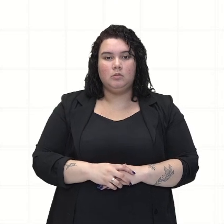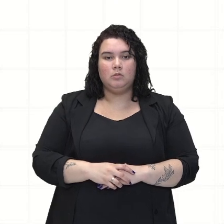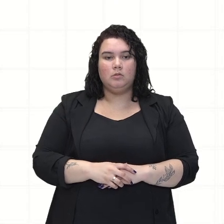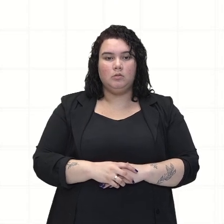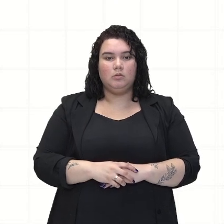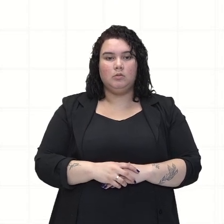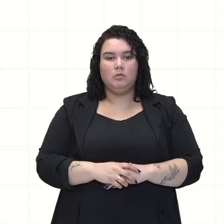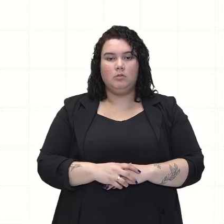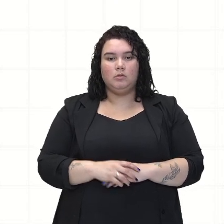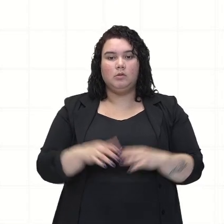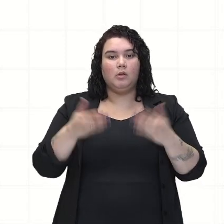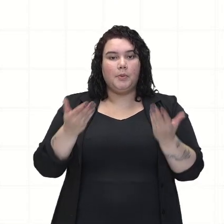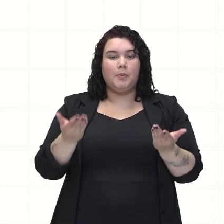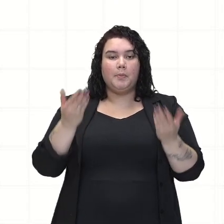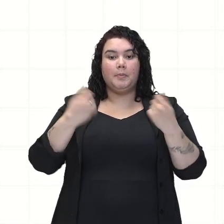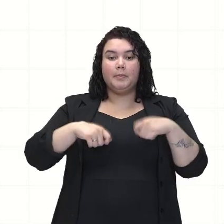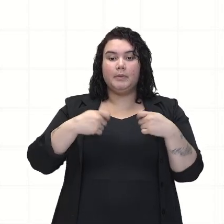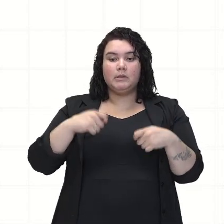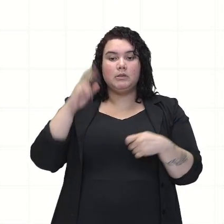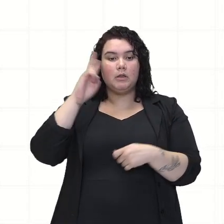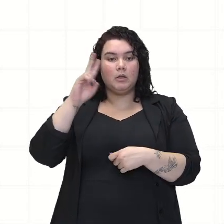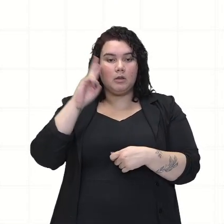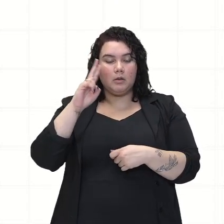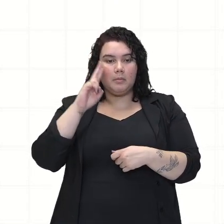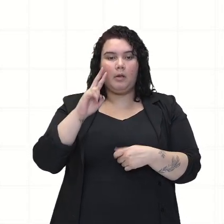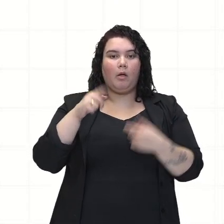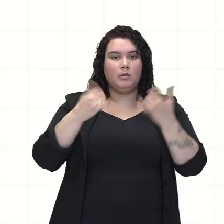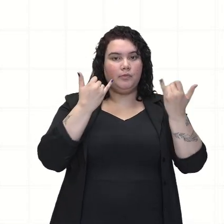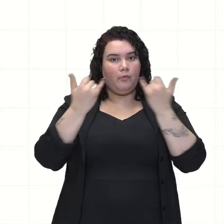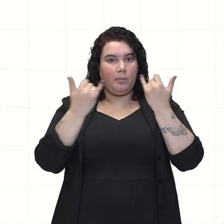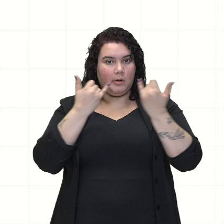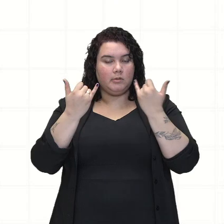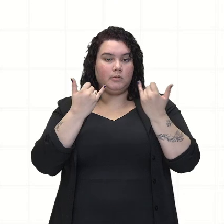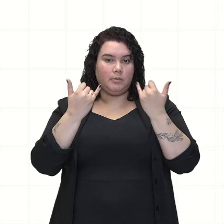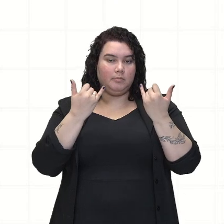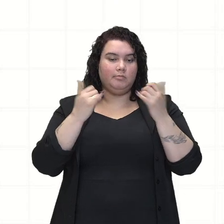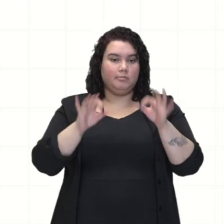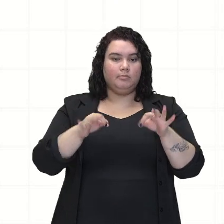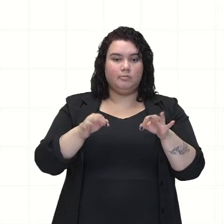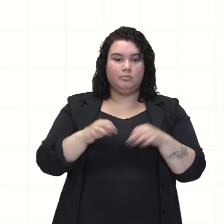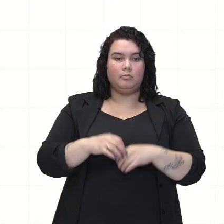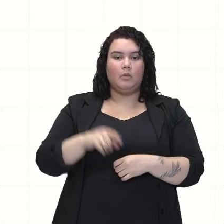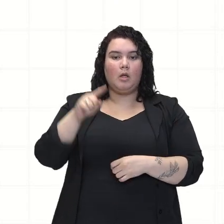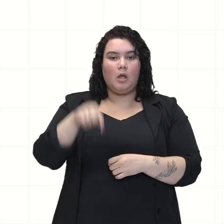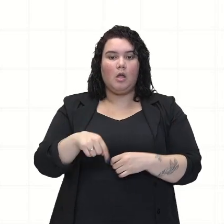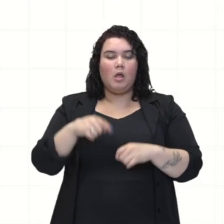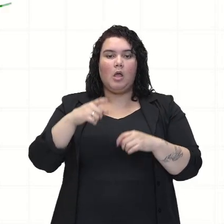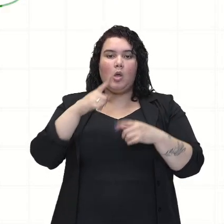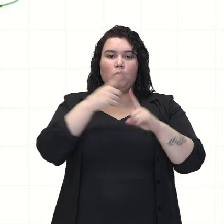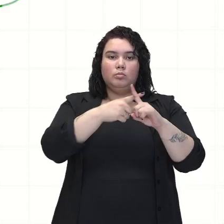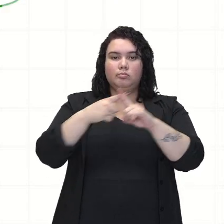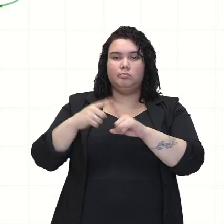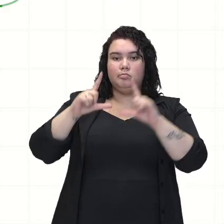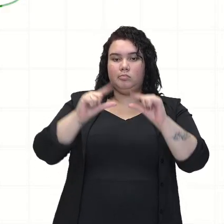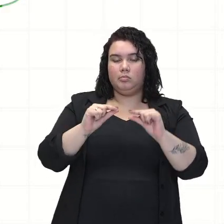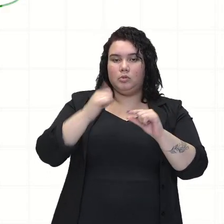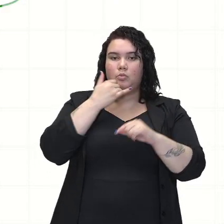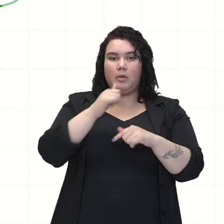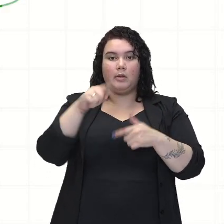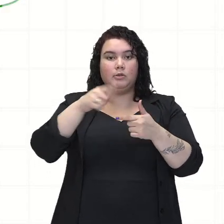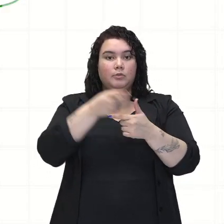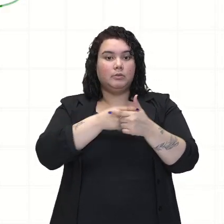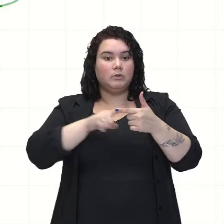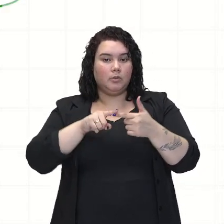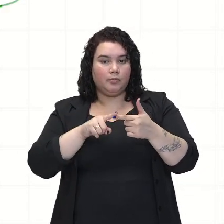Tá? Então, você tem que lembrar dessas coisas aqui. Né? Ele é um submúltiplo. Então, você vai dividir por 100. Se